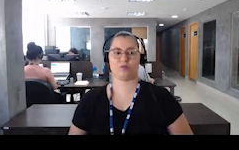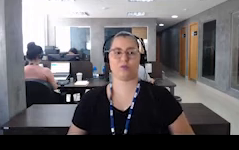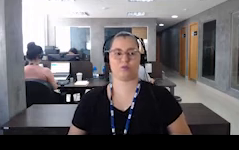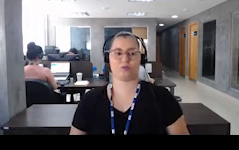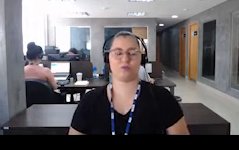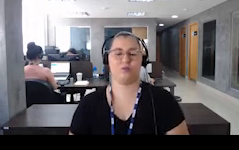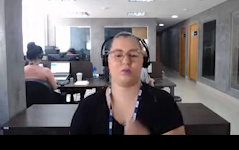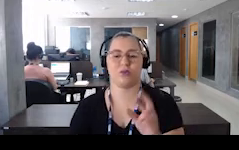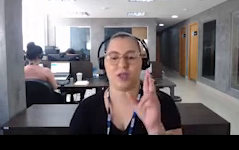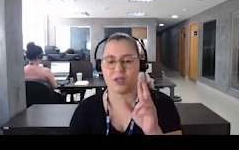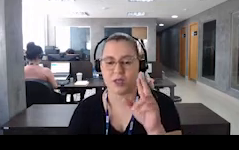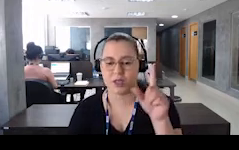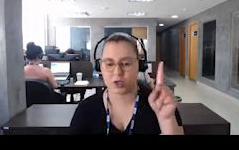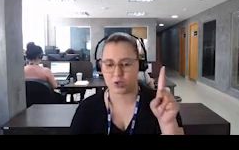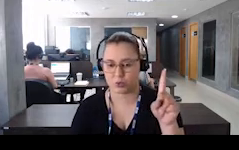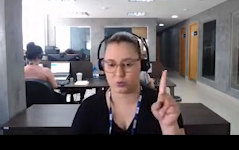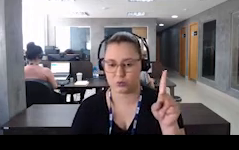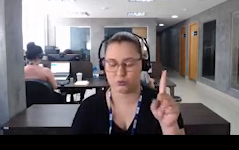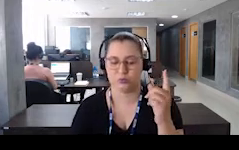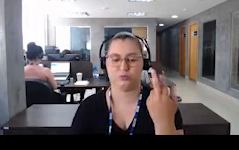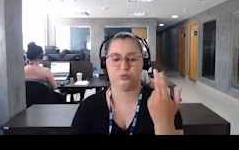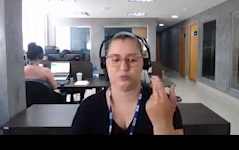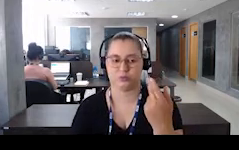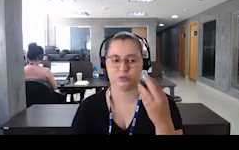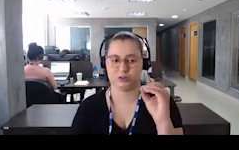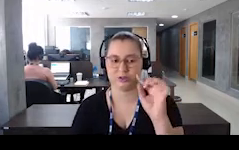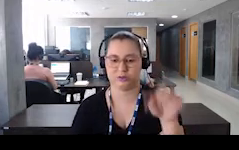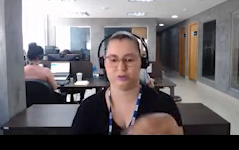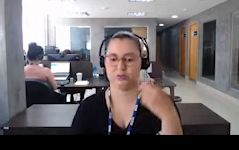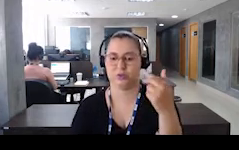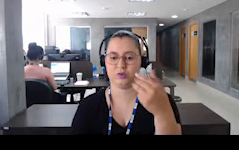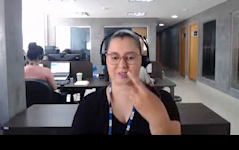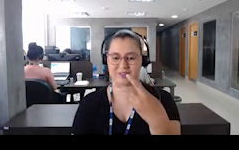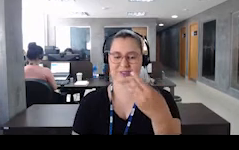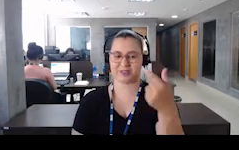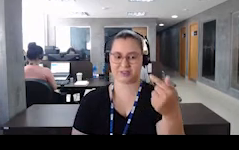Então aqui, ó, a gente tem o R1, que é igual a